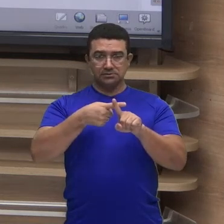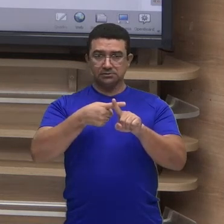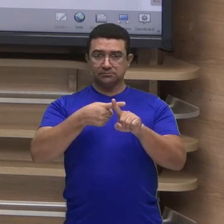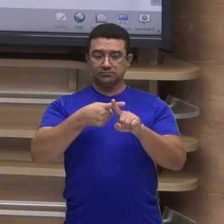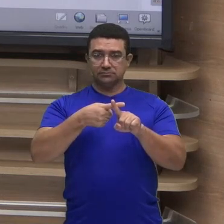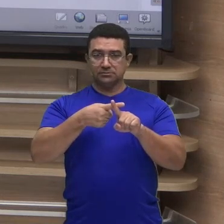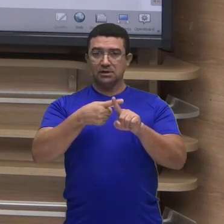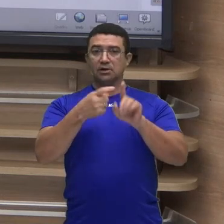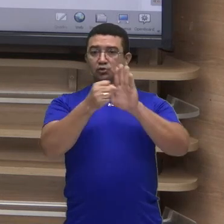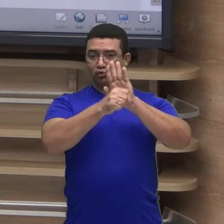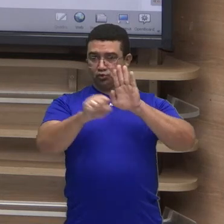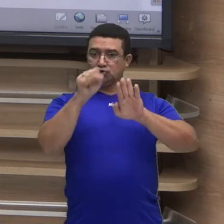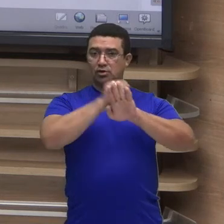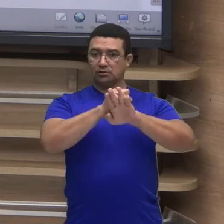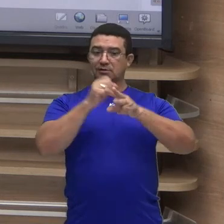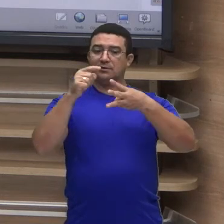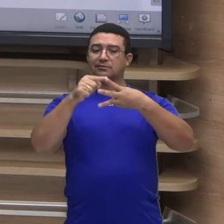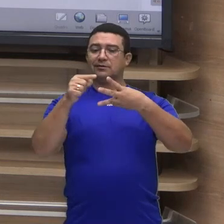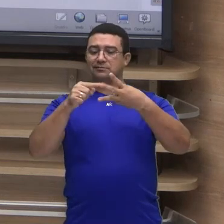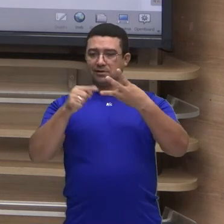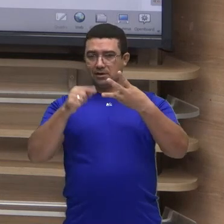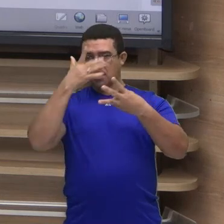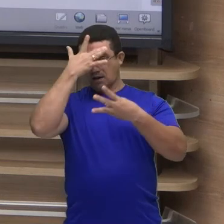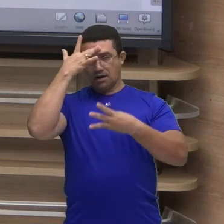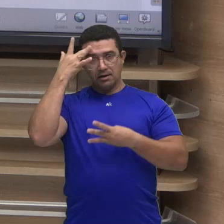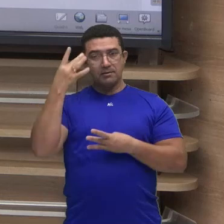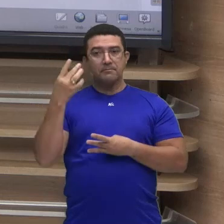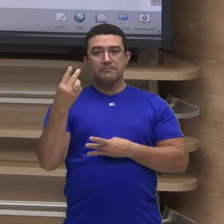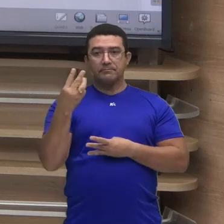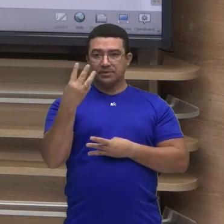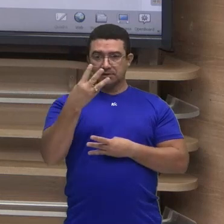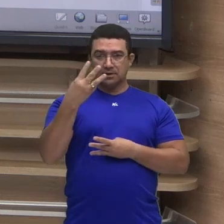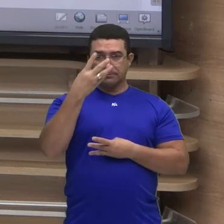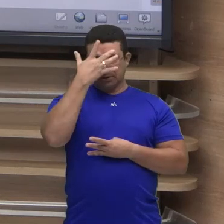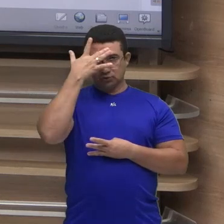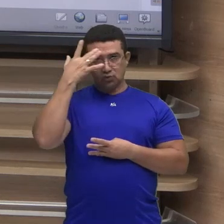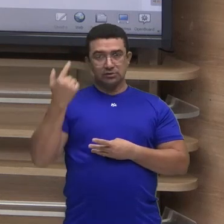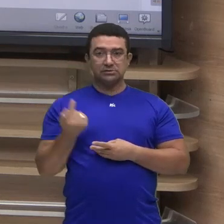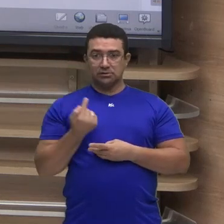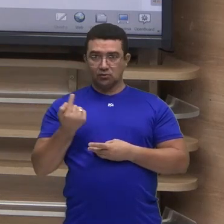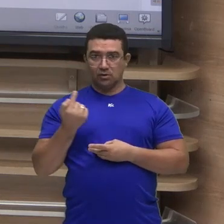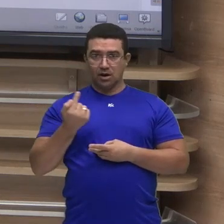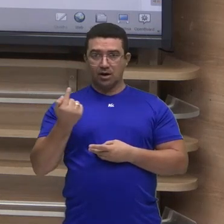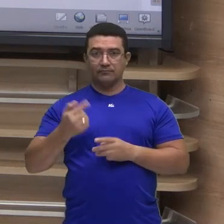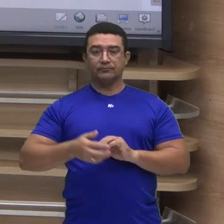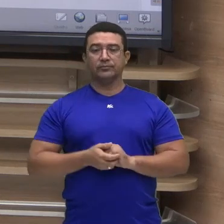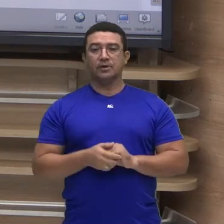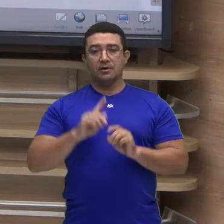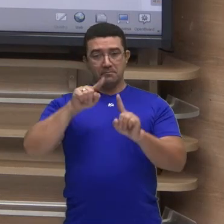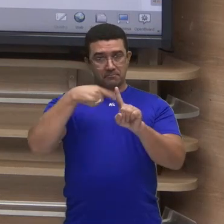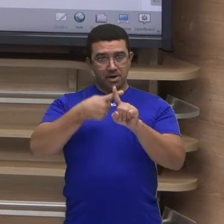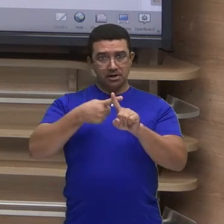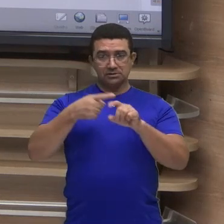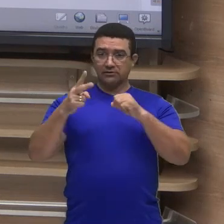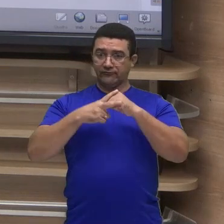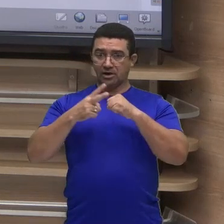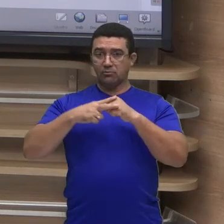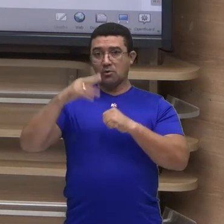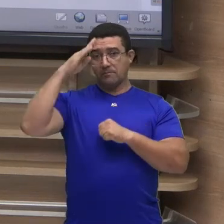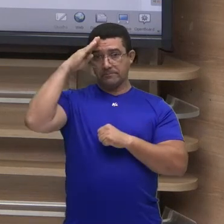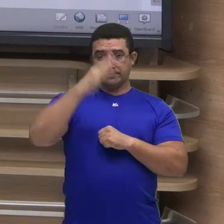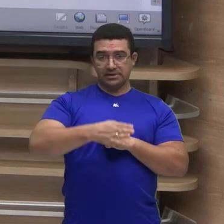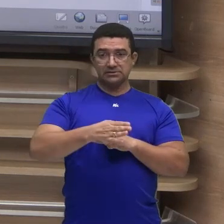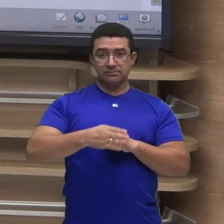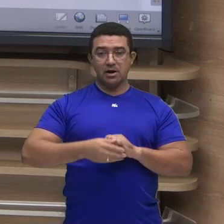de quem? Terceira pessoa do singular. Sempre esse sujeito. Ou nomes que o substituam. Depois, o verbo, ó, live,